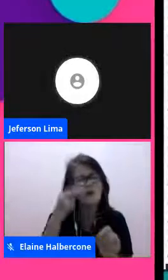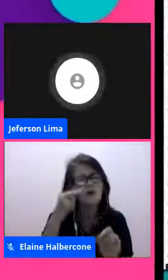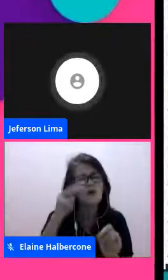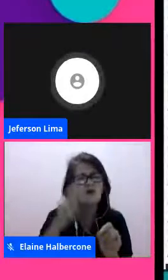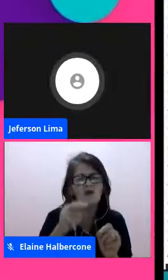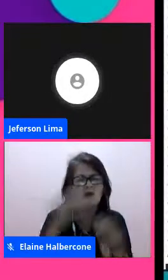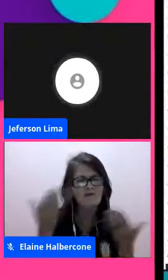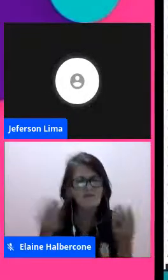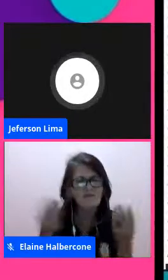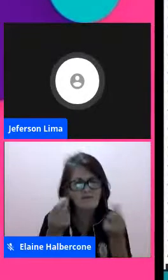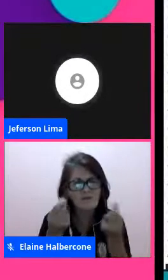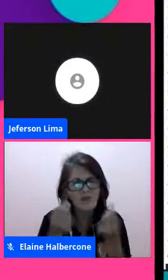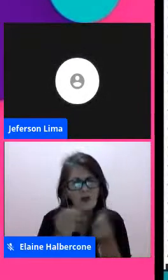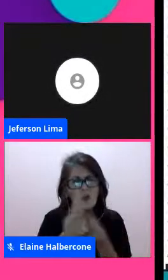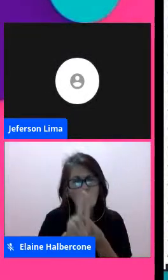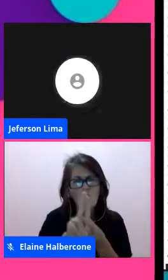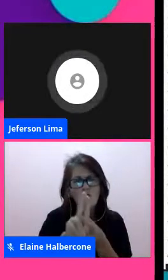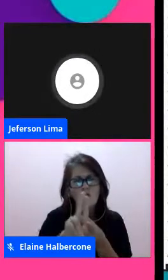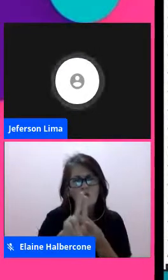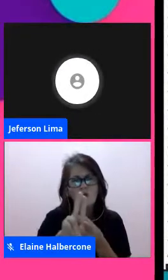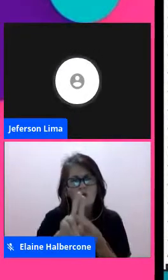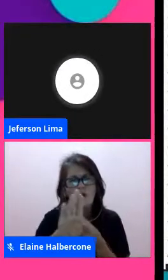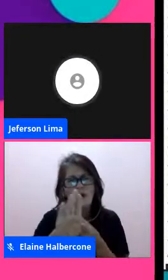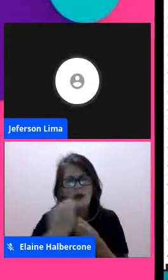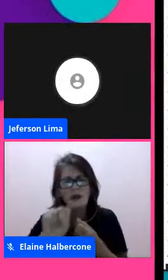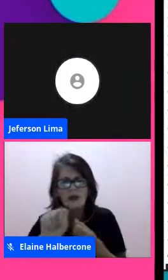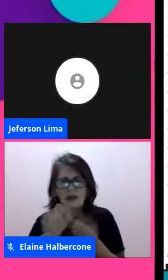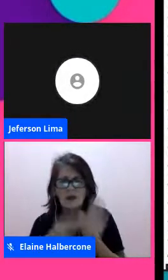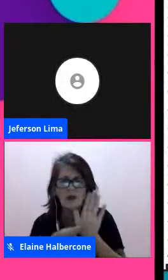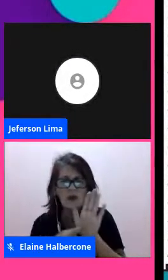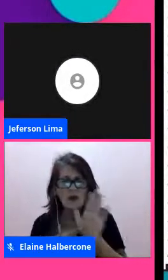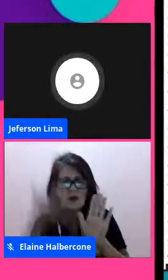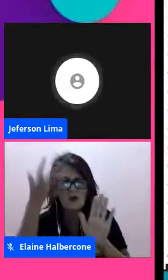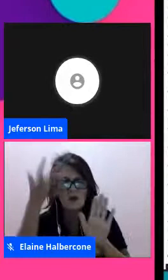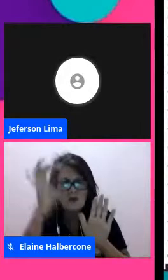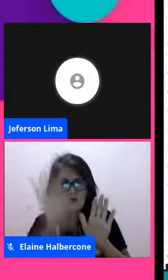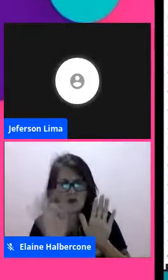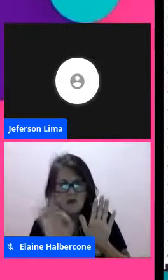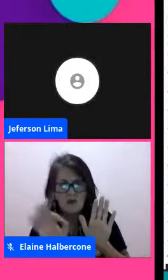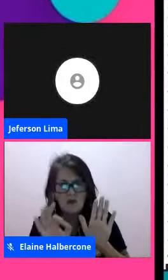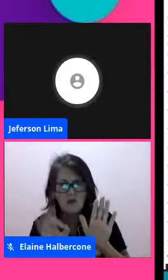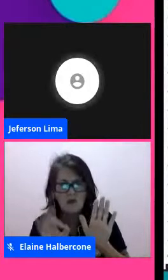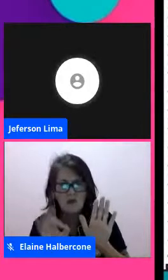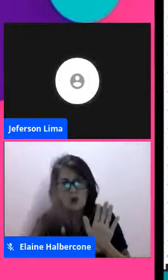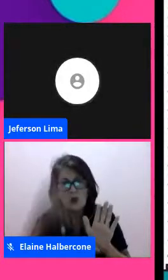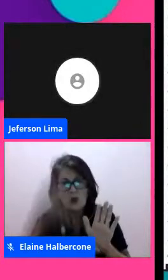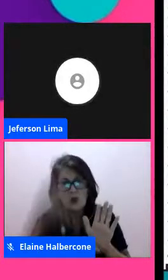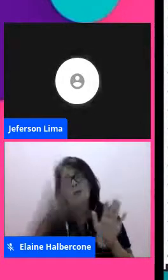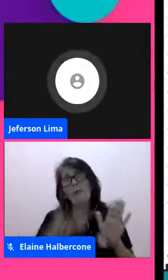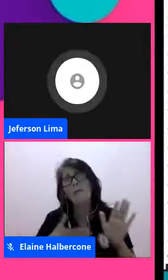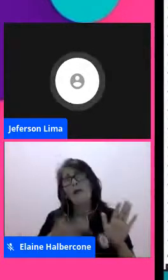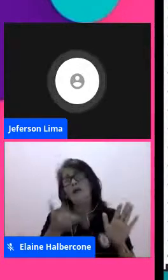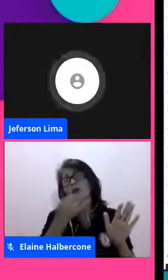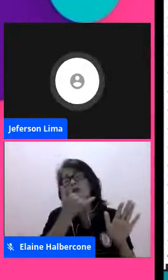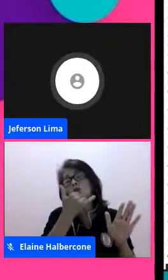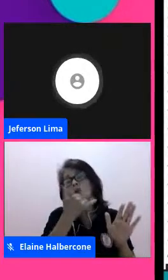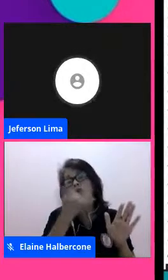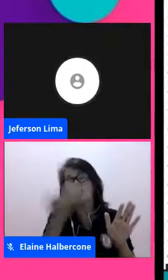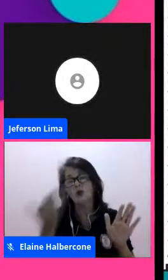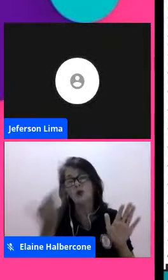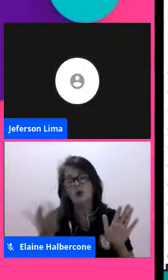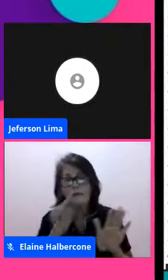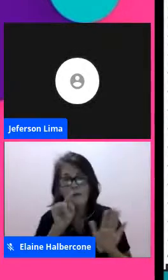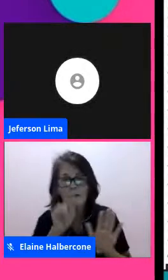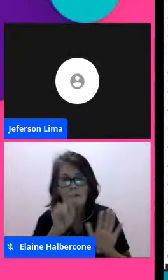se o OBS mostra, certo? Aí já não é muito culpa minha, desculpem, pessoal. Mas aqui em